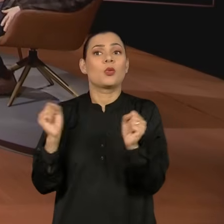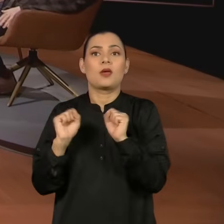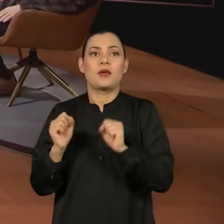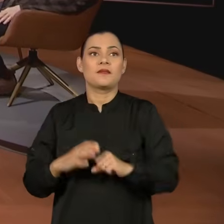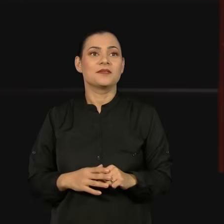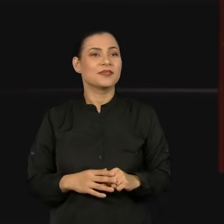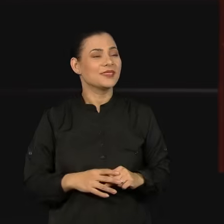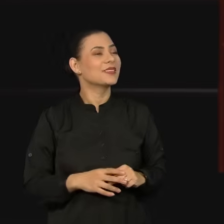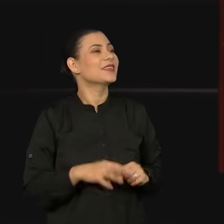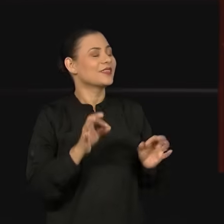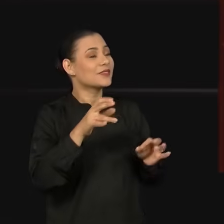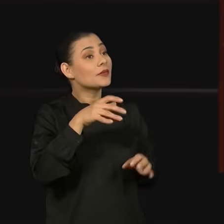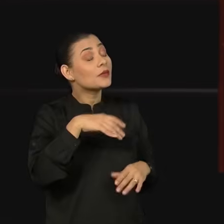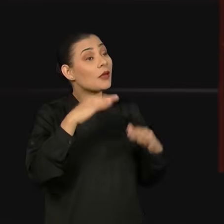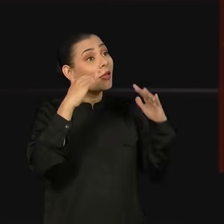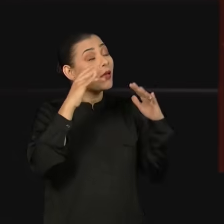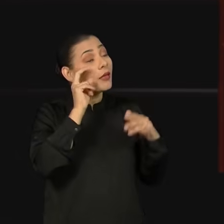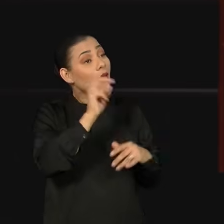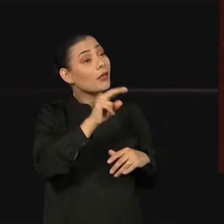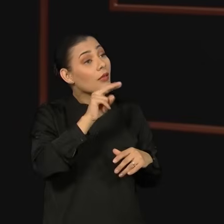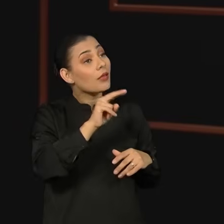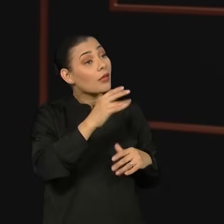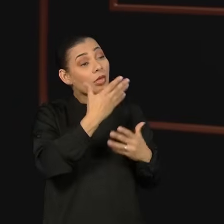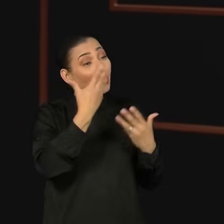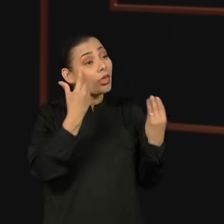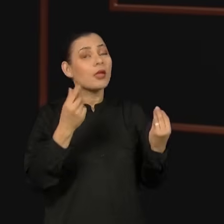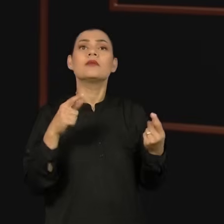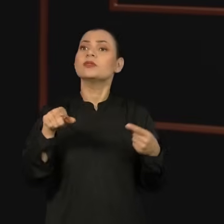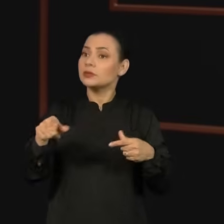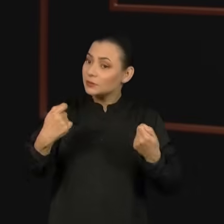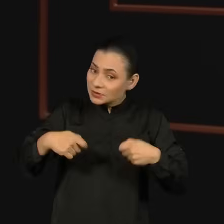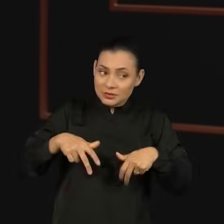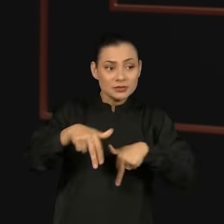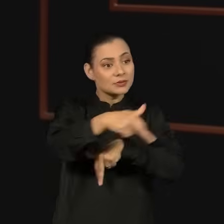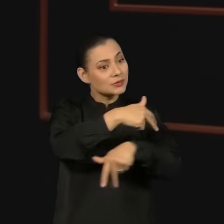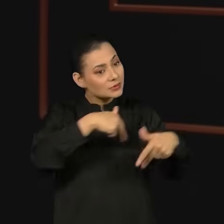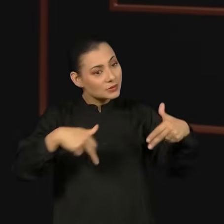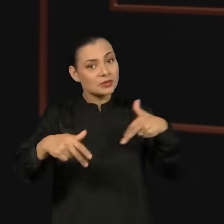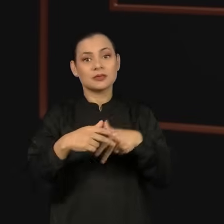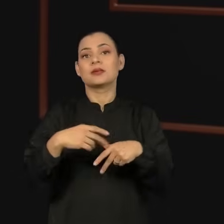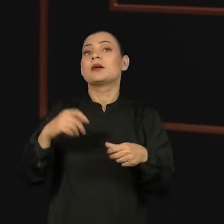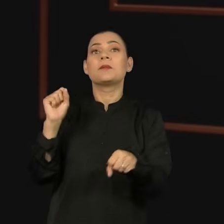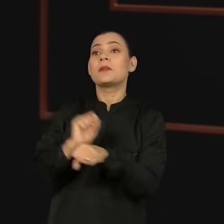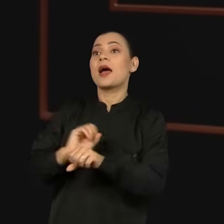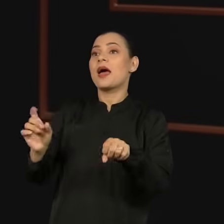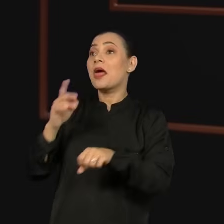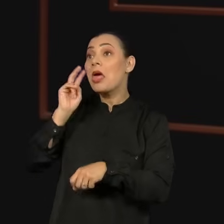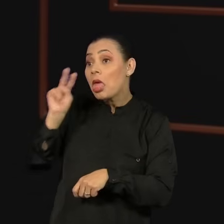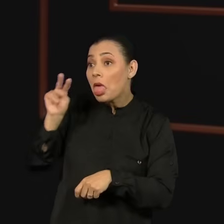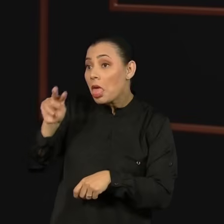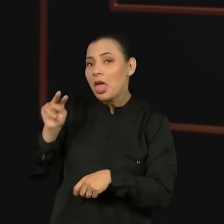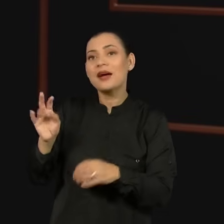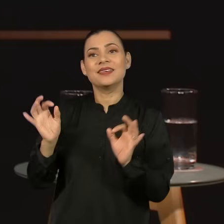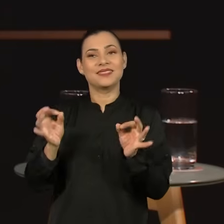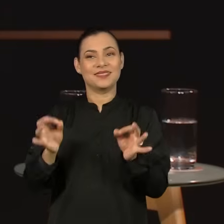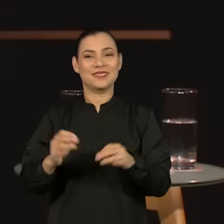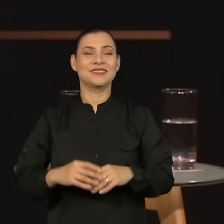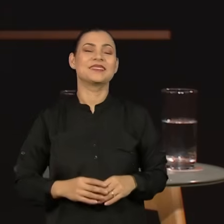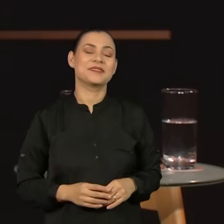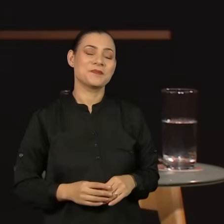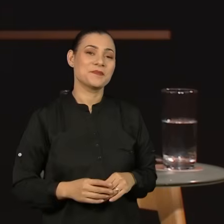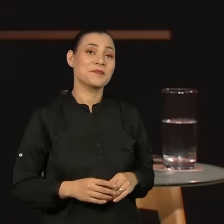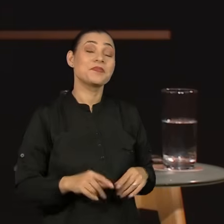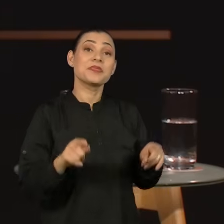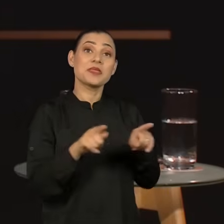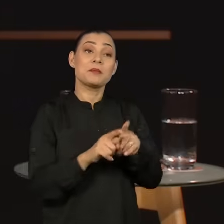Fica estático ali, esqueci de... Você precisa se mexer e fazer o que está combinado. Ai, que bom. Agora, lá no Pó de